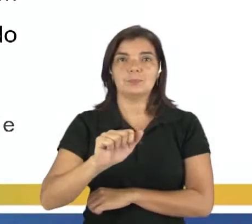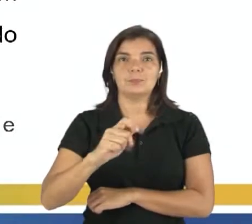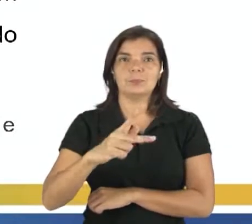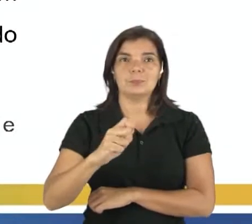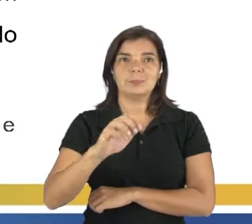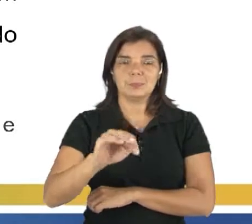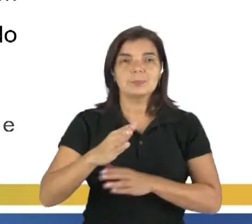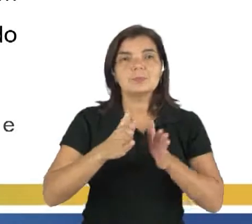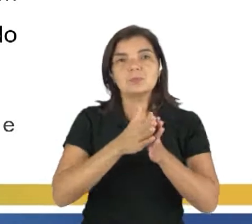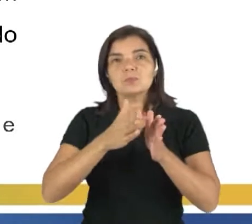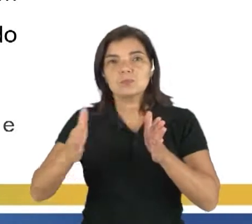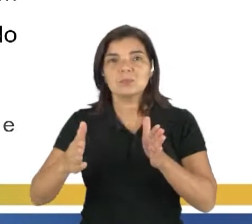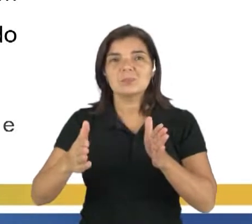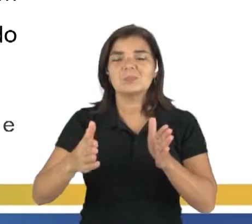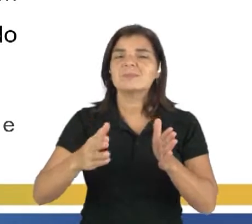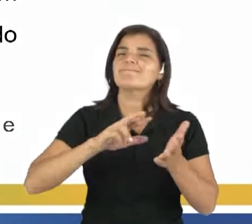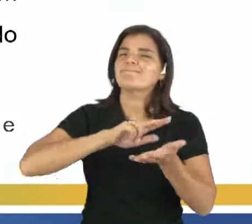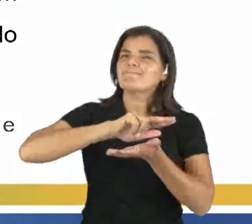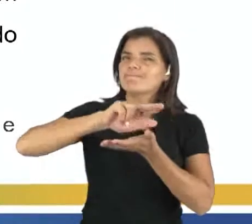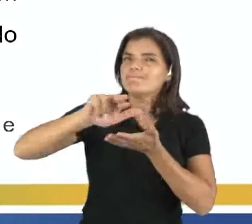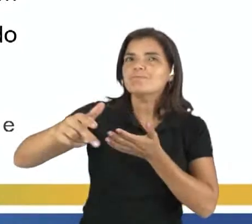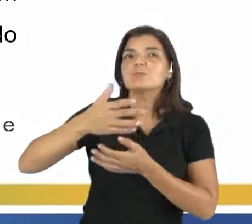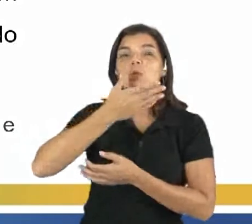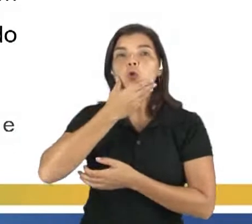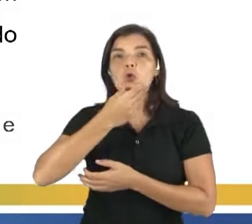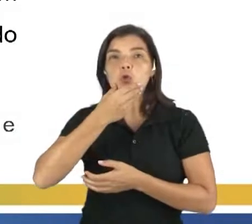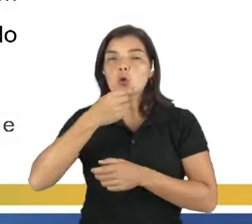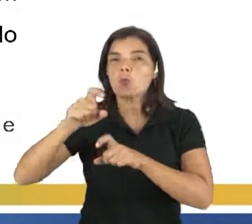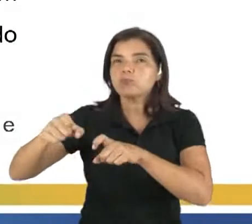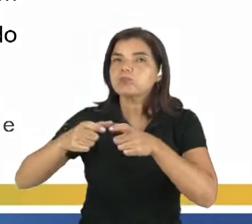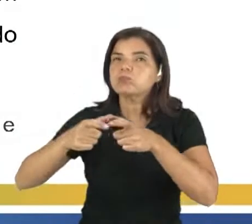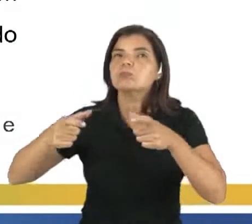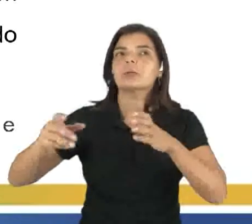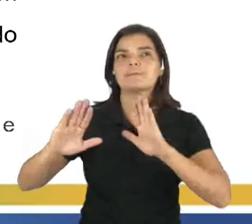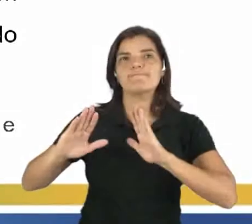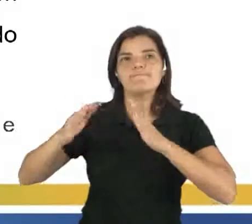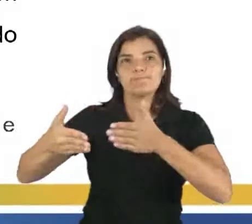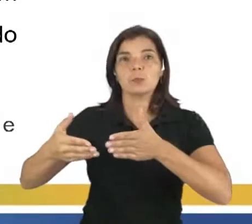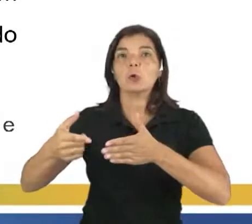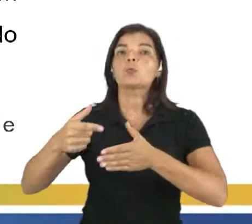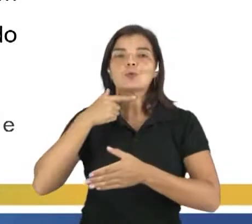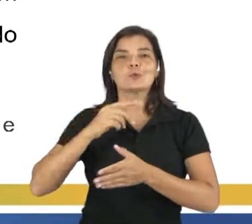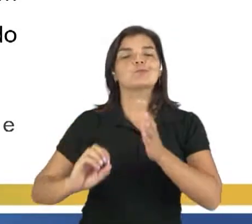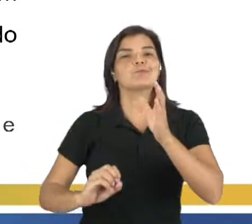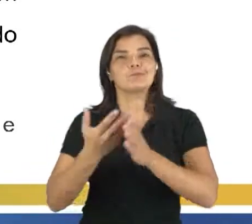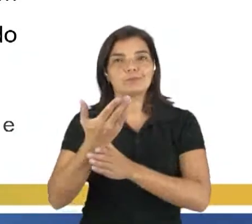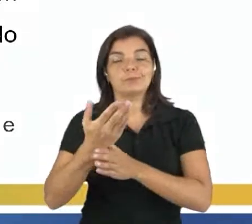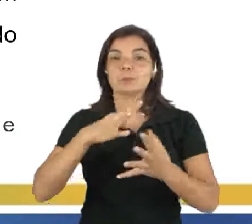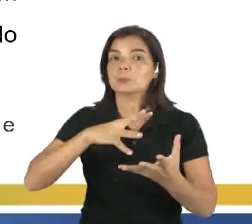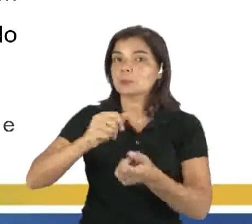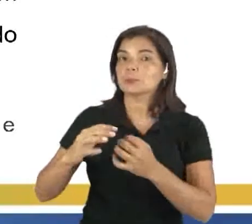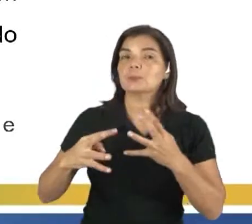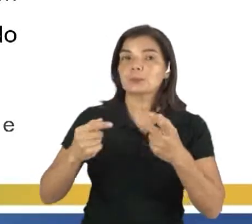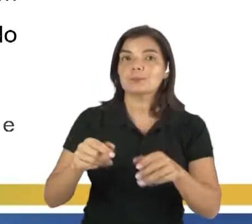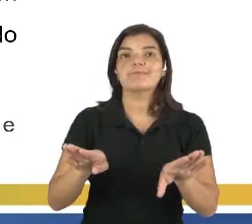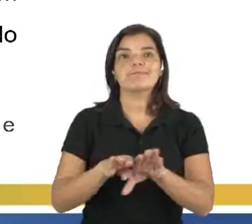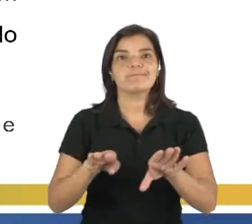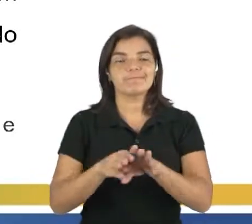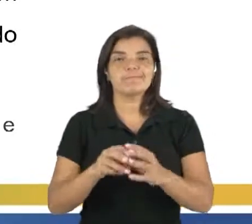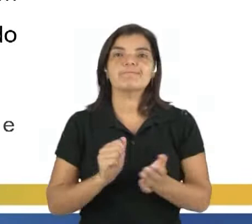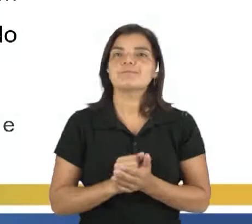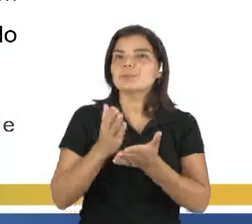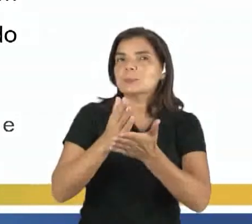o processo, milhares de latifúndios que se concentravam nas mãos de pouco, como acontece no mundo inteiro, foram